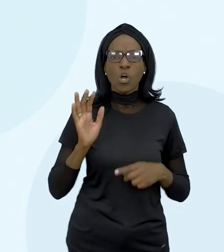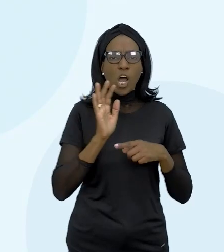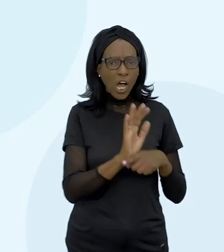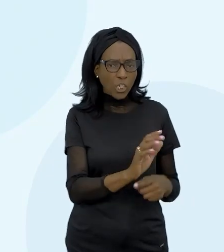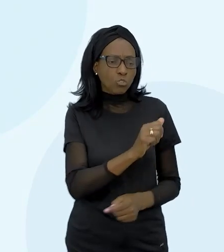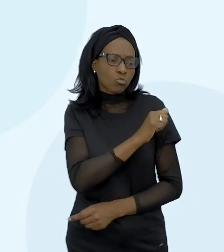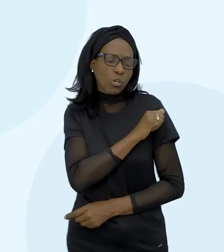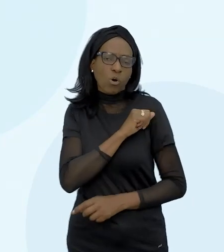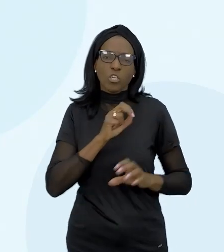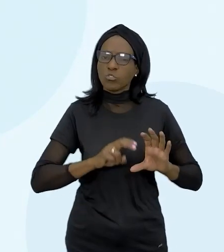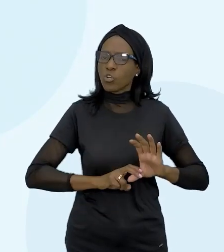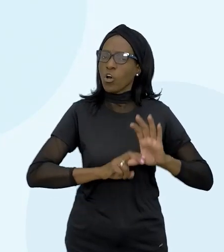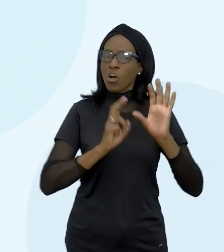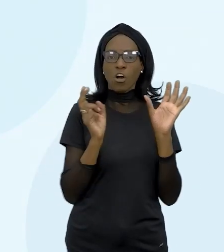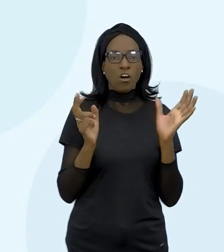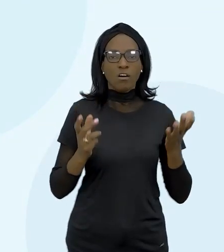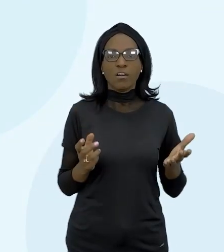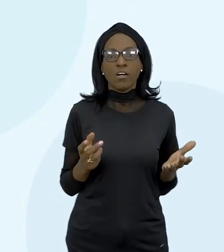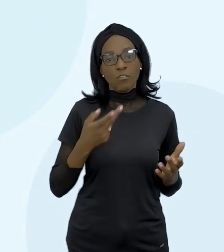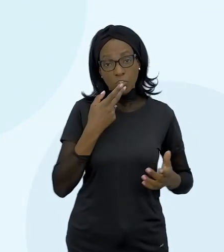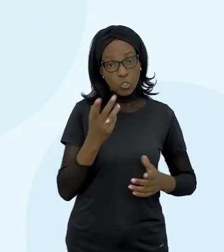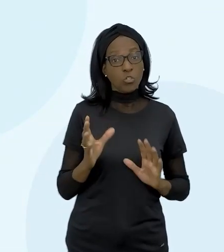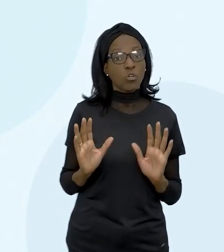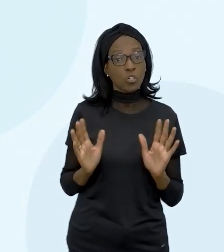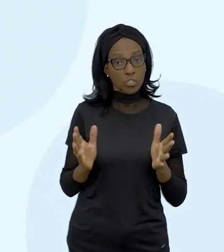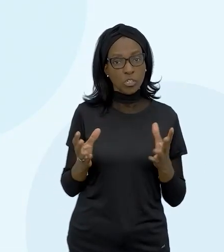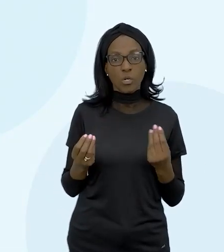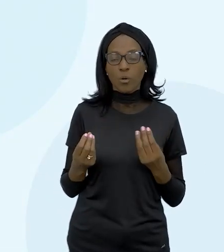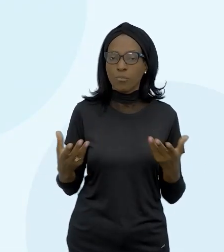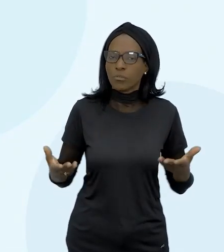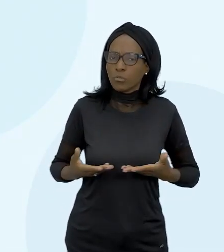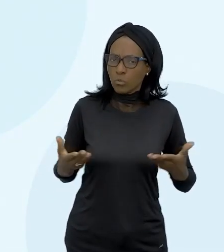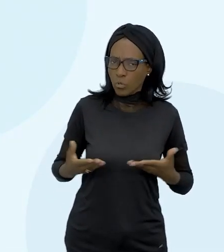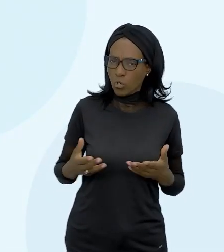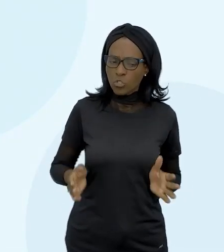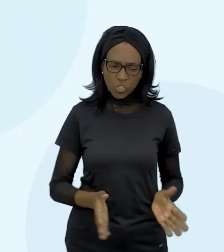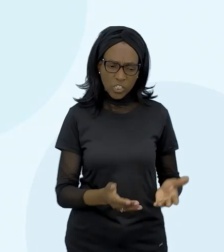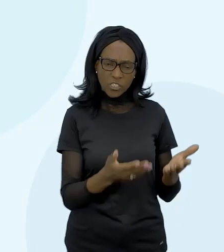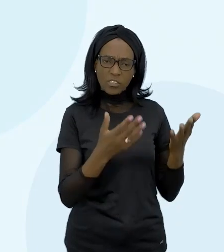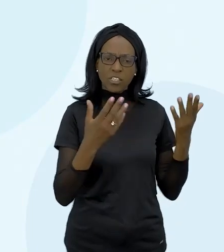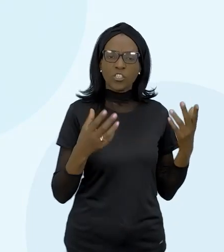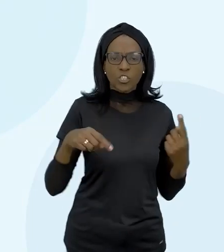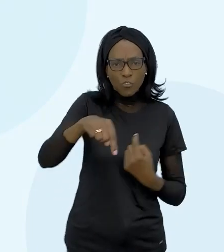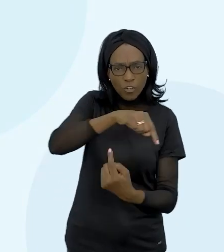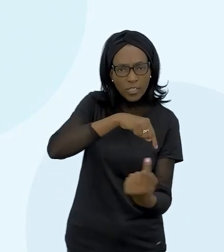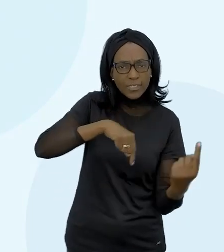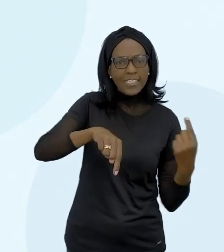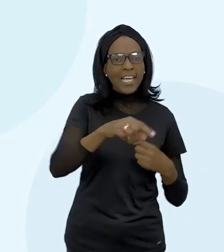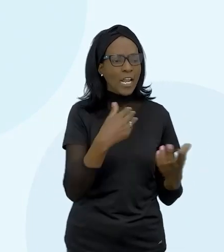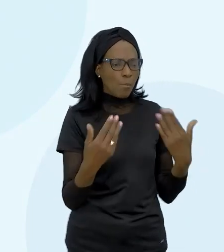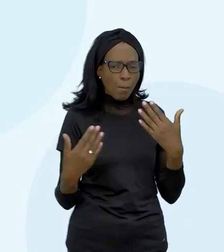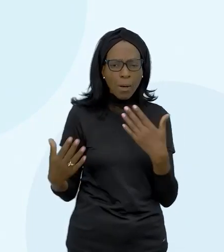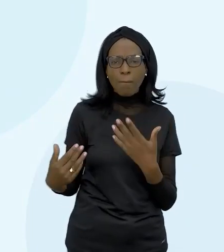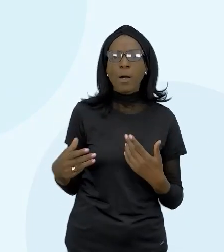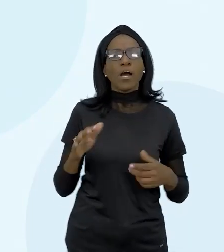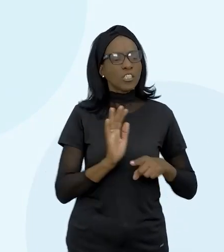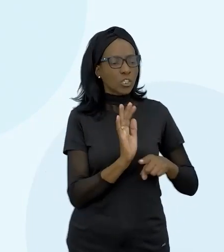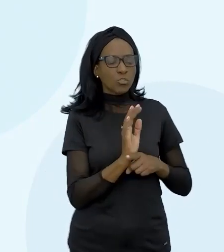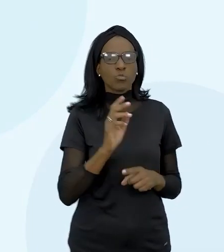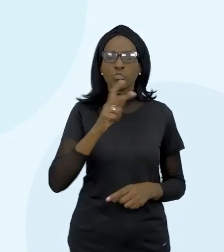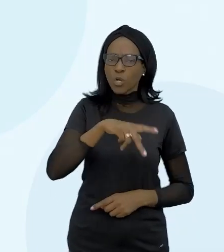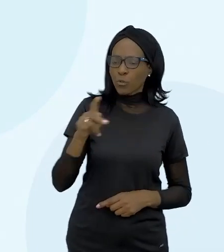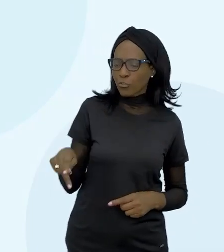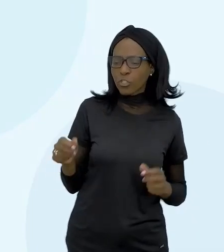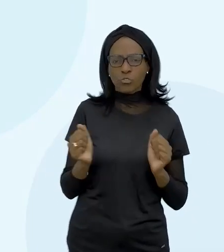que nós já comentamos bastante aqui hoje, incentiva a interação entre eles e professores através de debates, pois